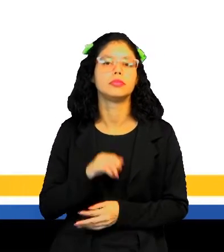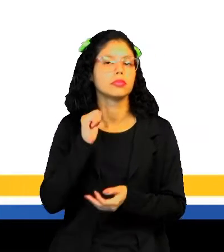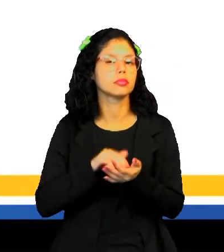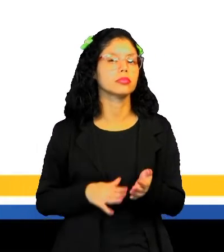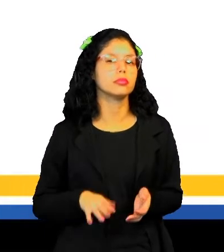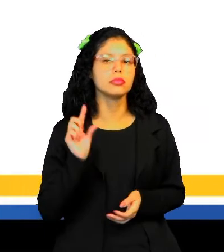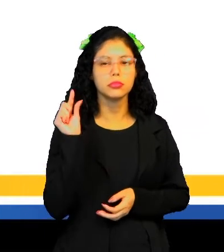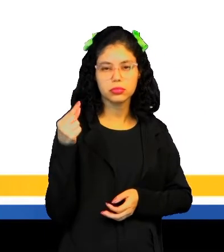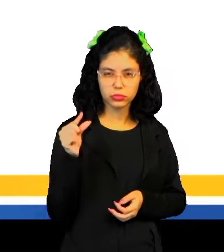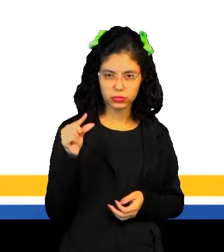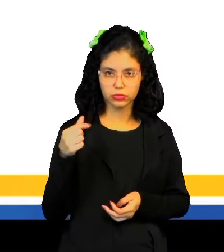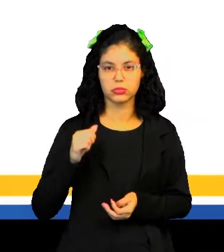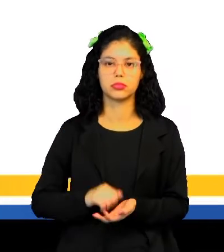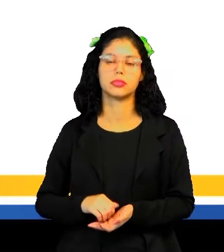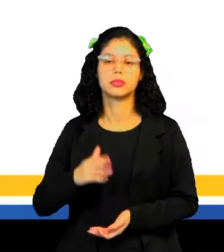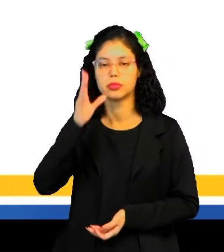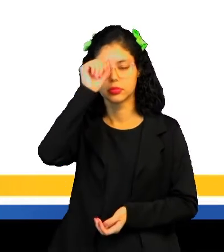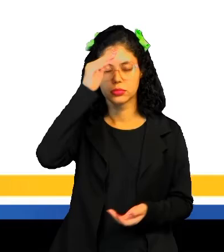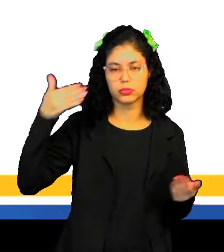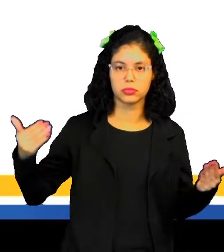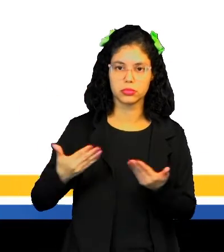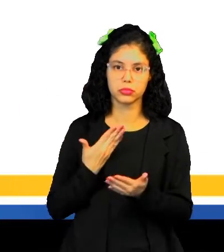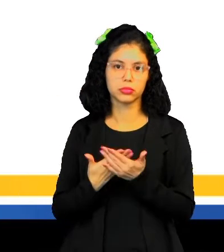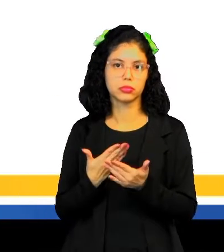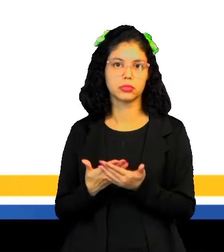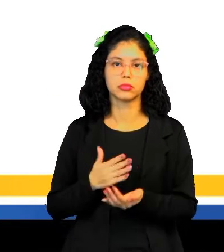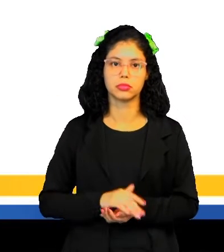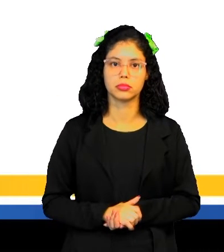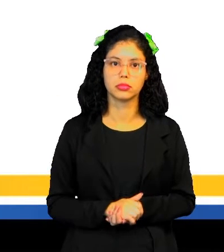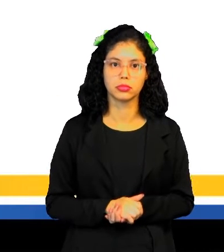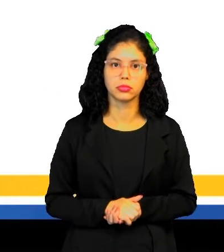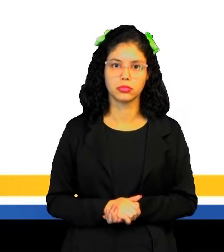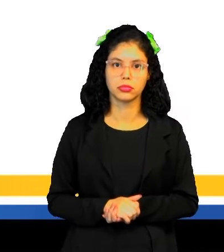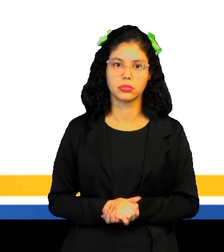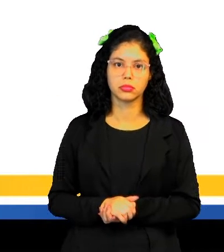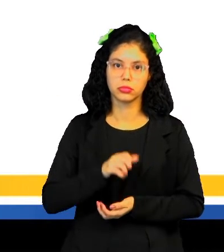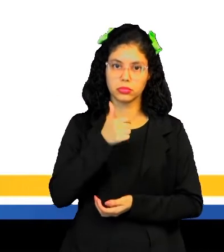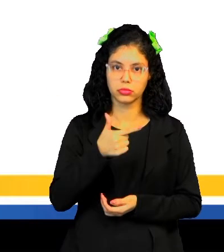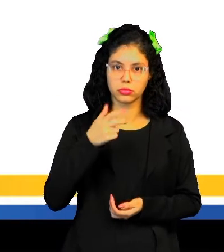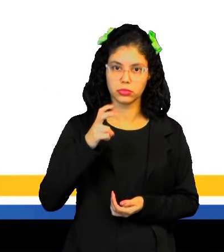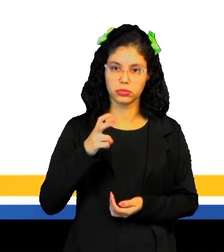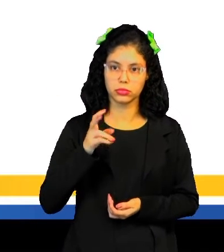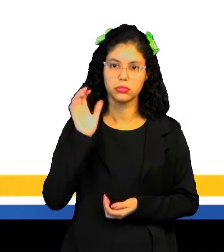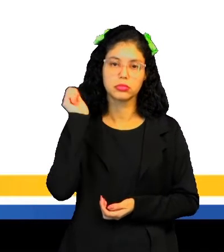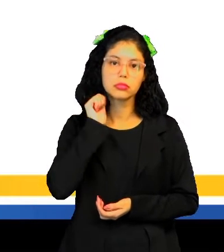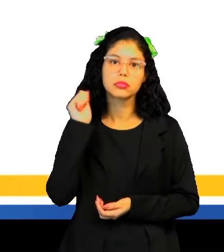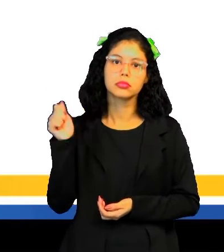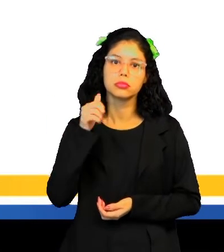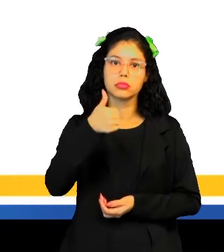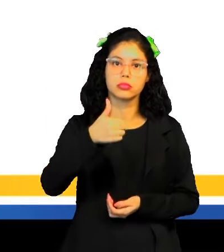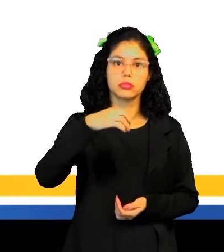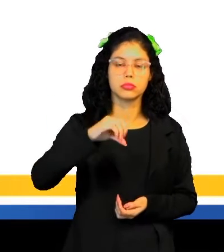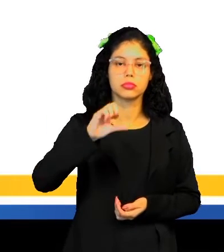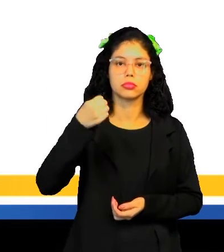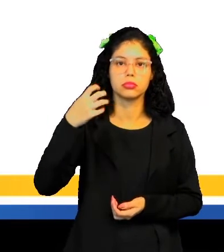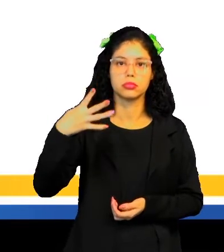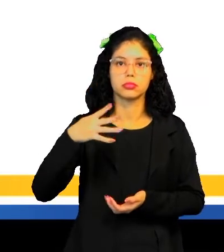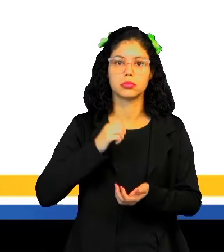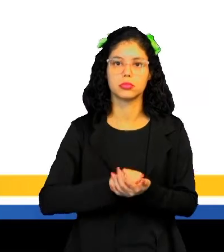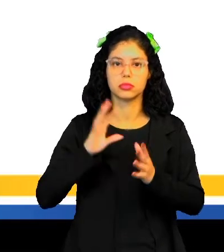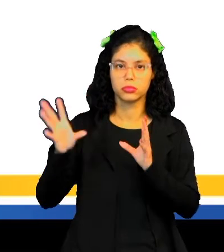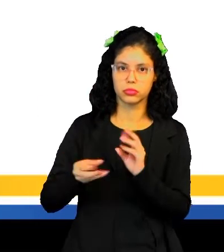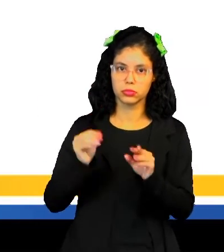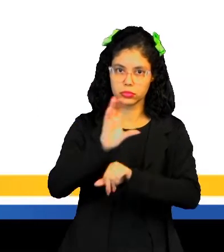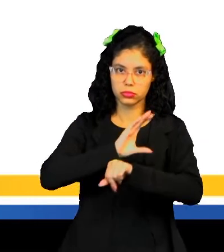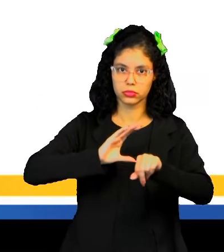Vamos exercitar um pouco do que nós aprendemos na aula de hoje. Em 25 de abril de 1984, a